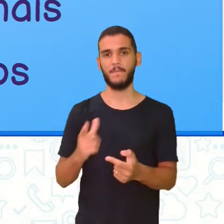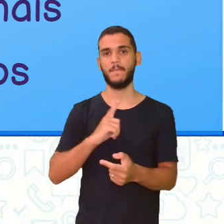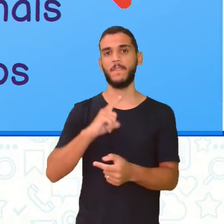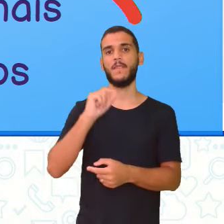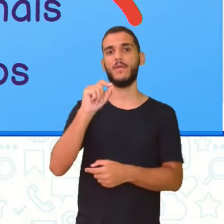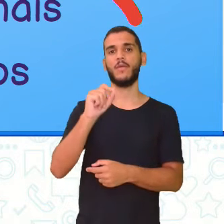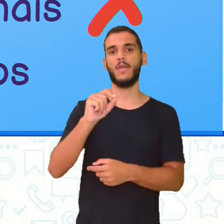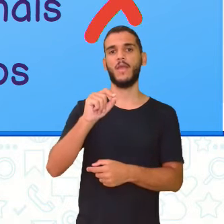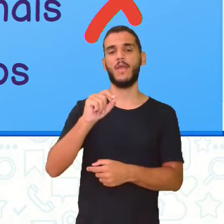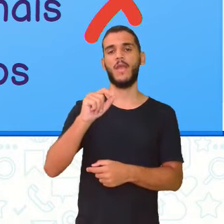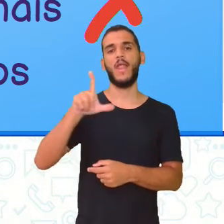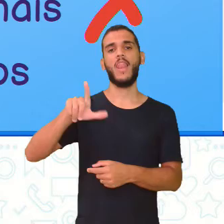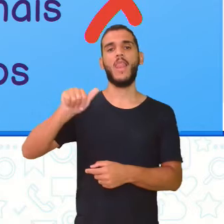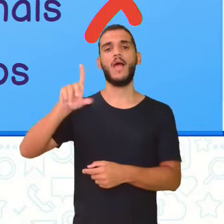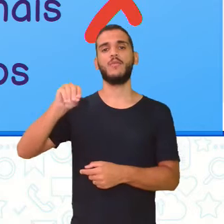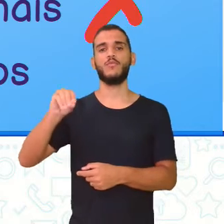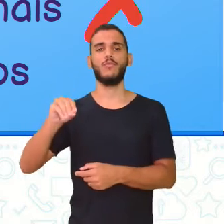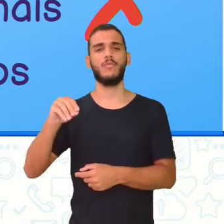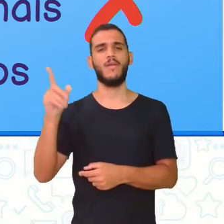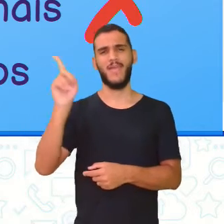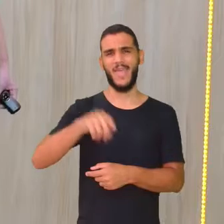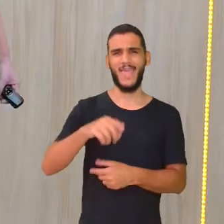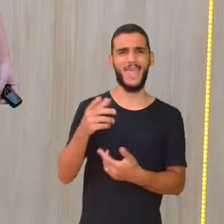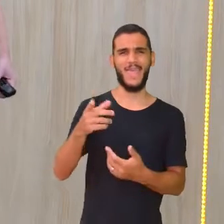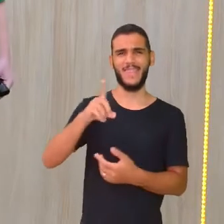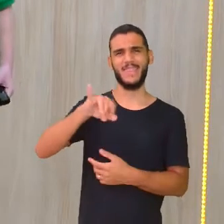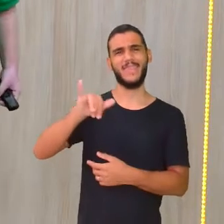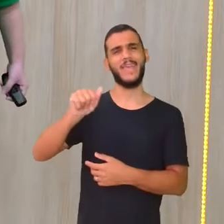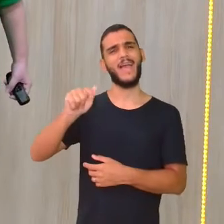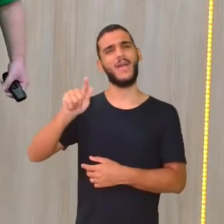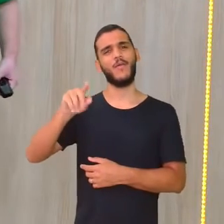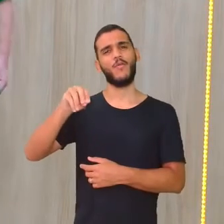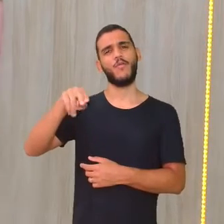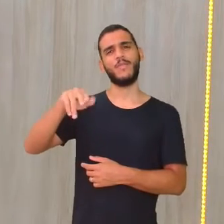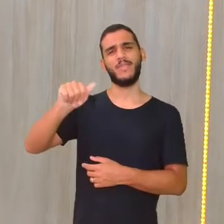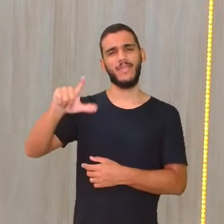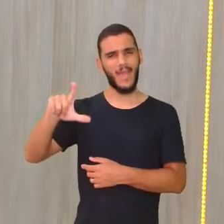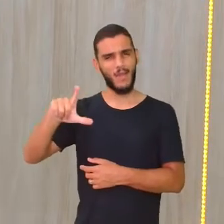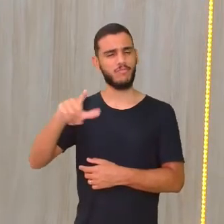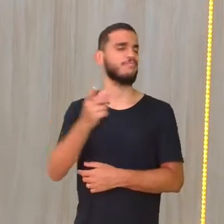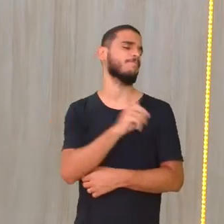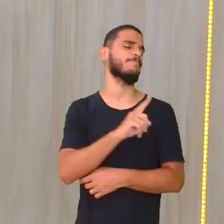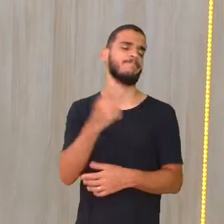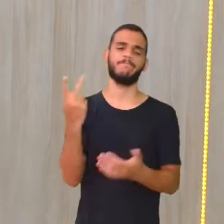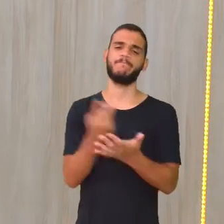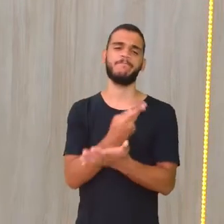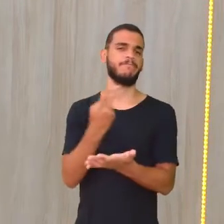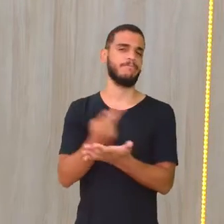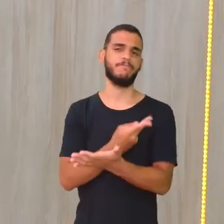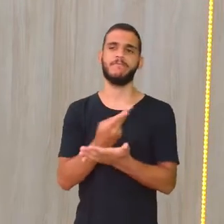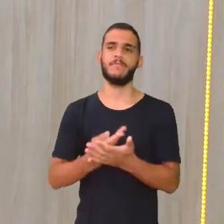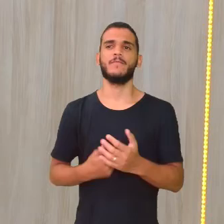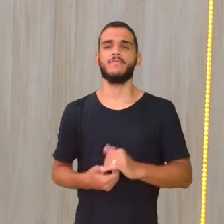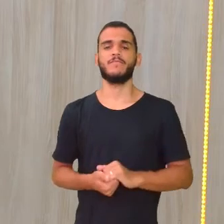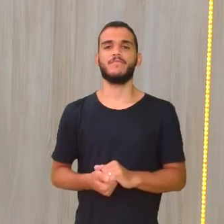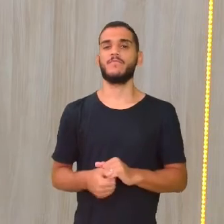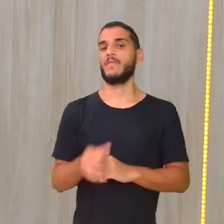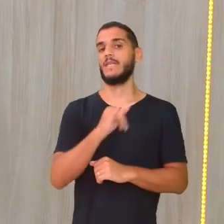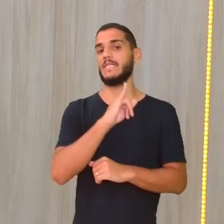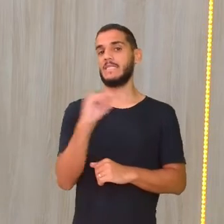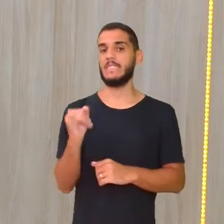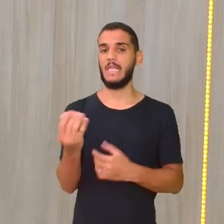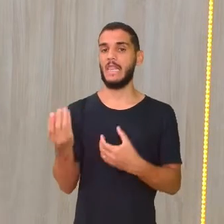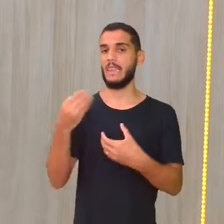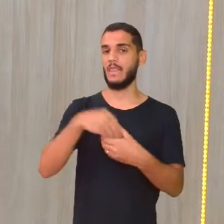lado, não é diagonal. Eu não posso chamar lado de diagonal, tá, gente? Então, se não passa por